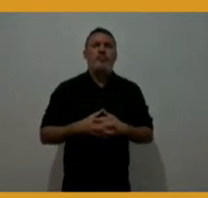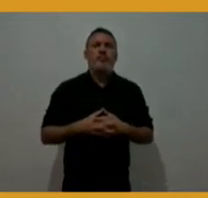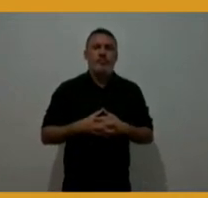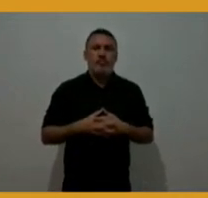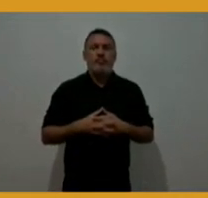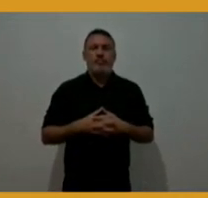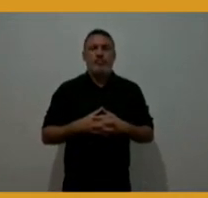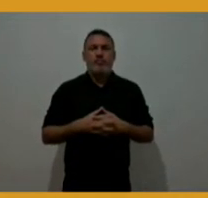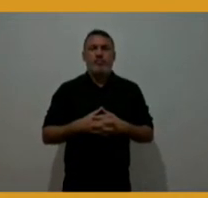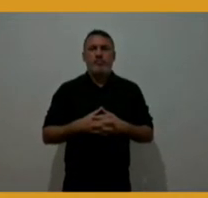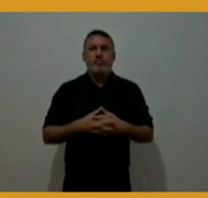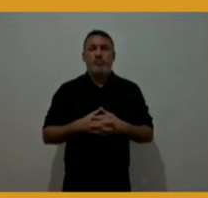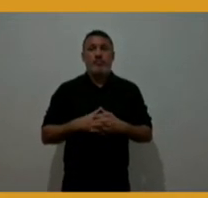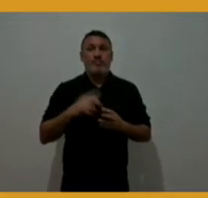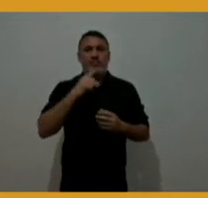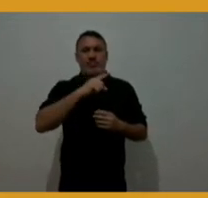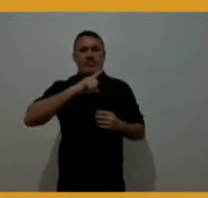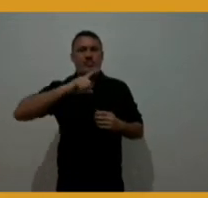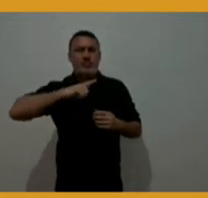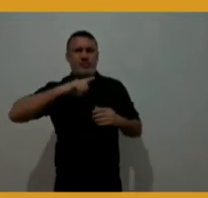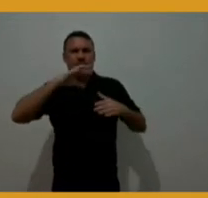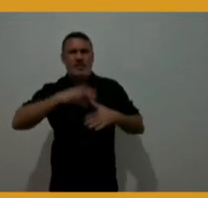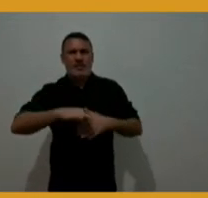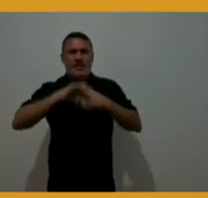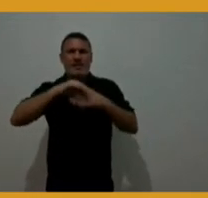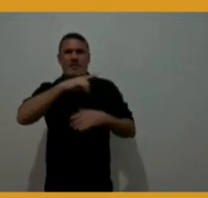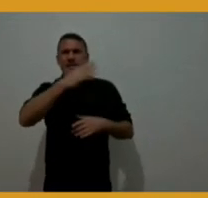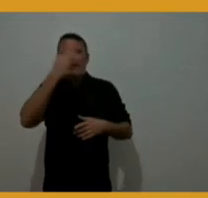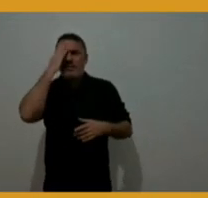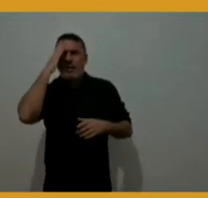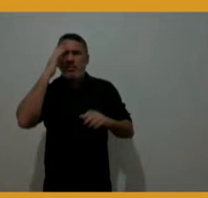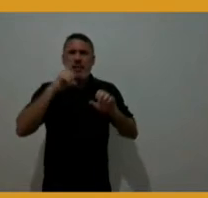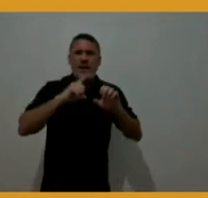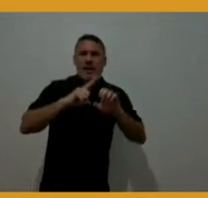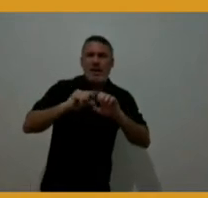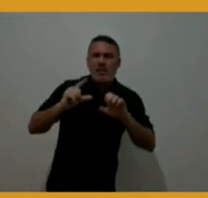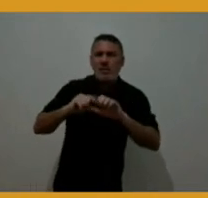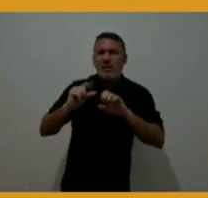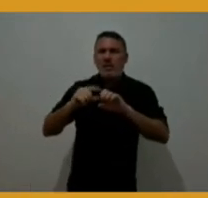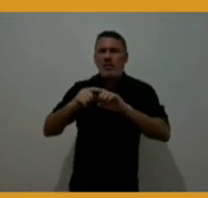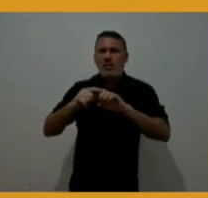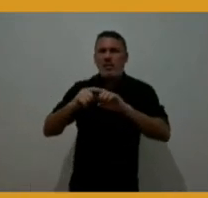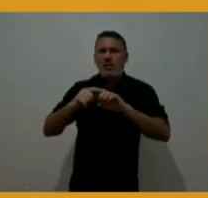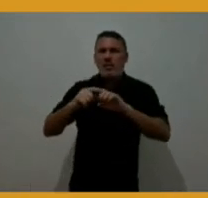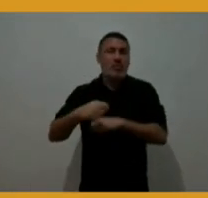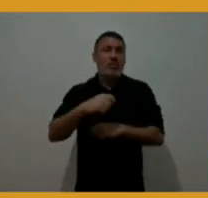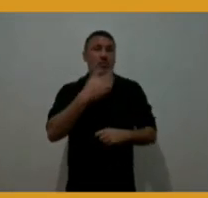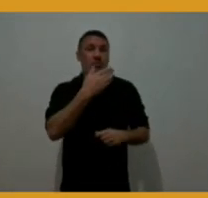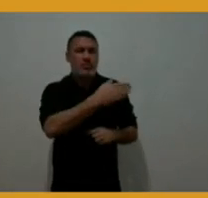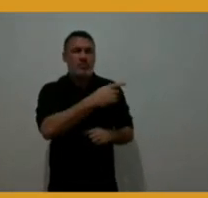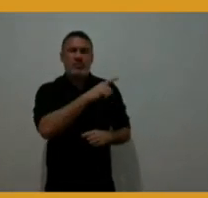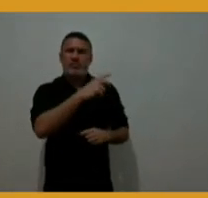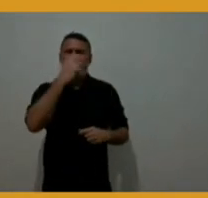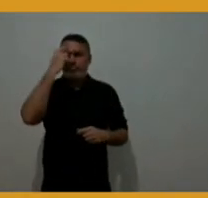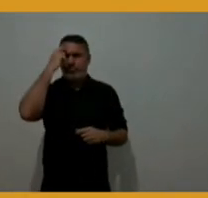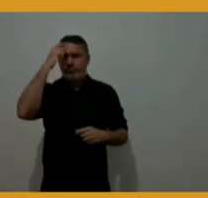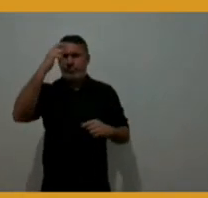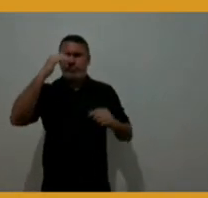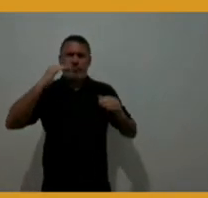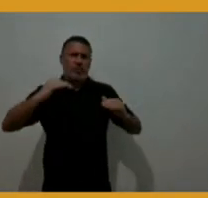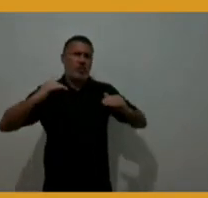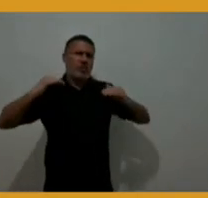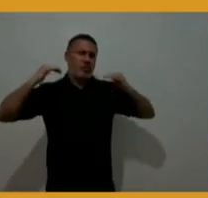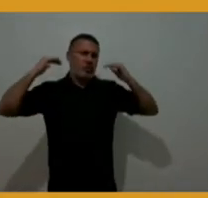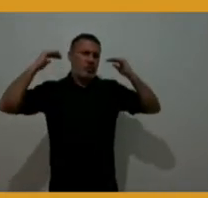dono de uma forte veia empreendedora, Erling Lorenz foi um homem muito à frente do seu tempo. Aracruz Celulose